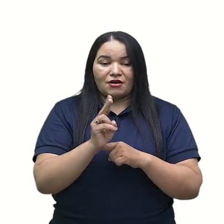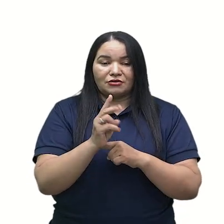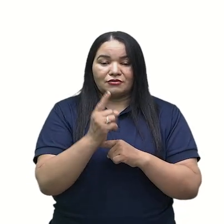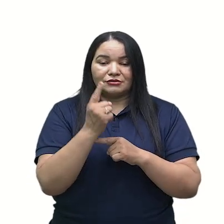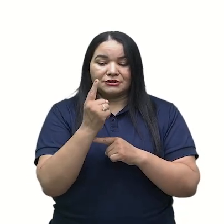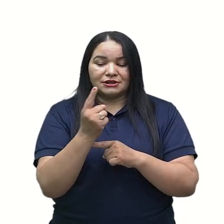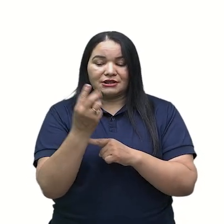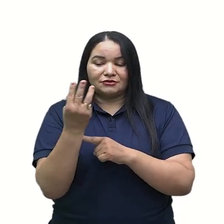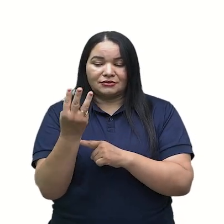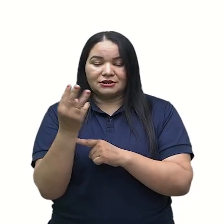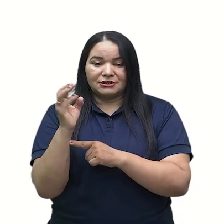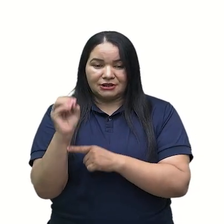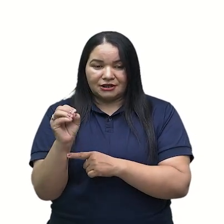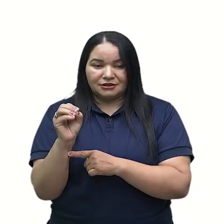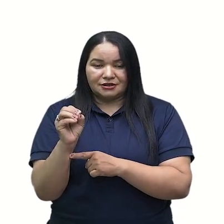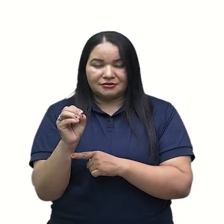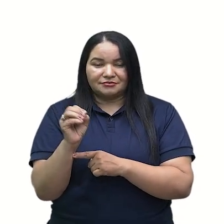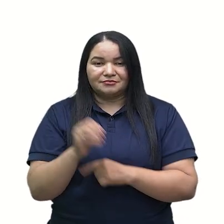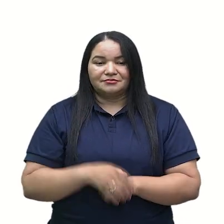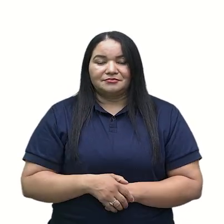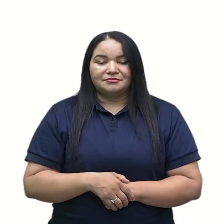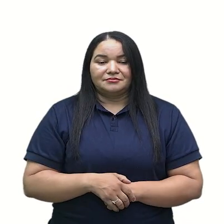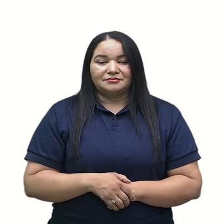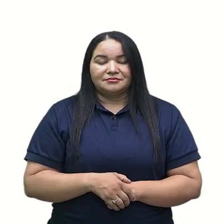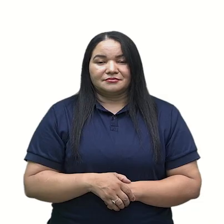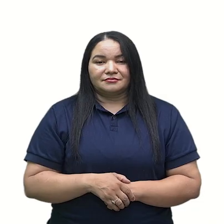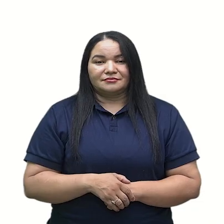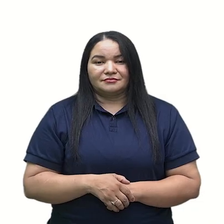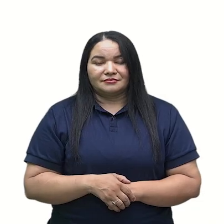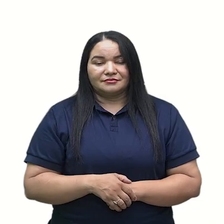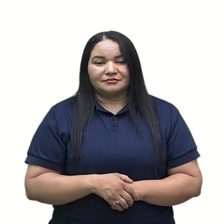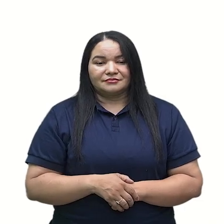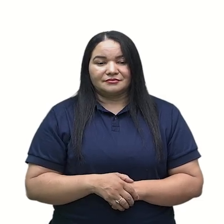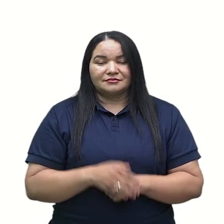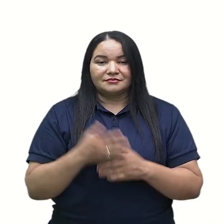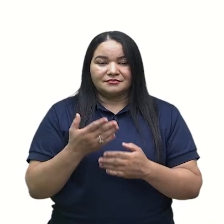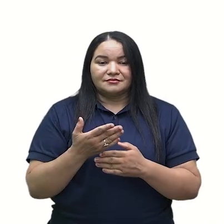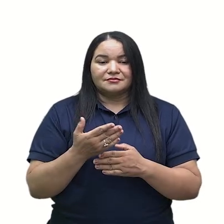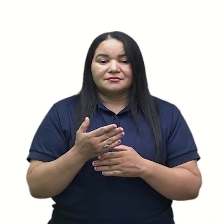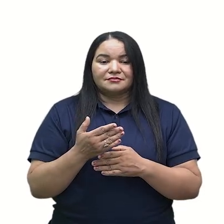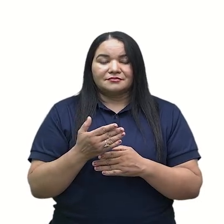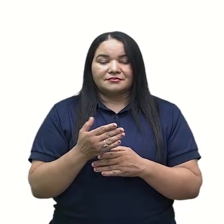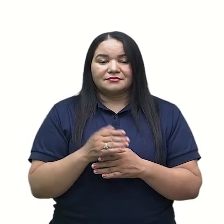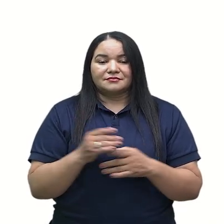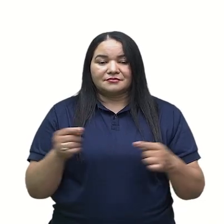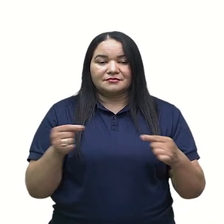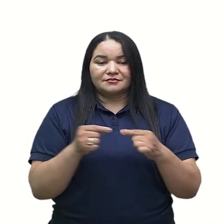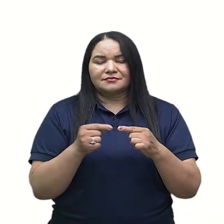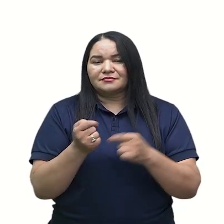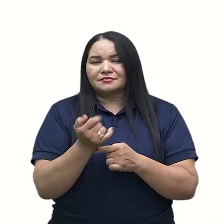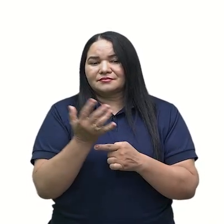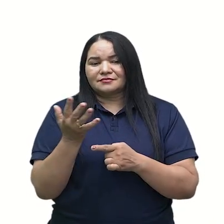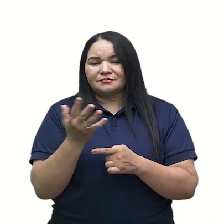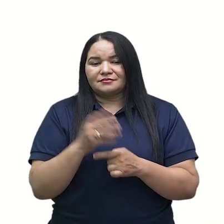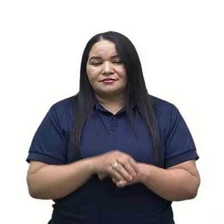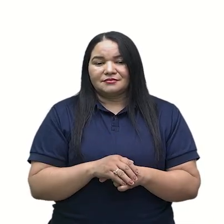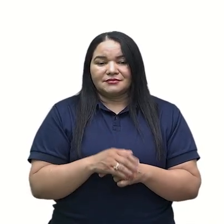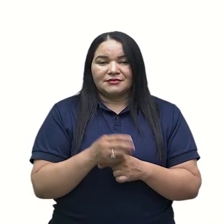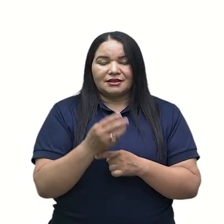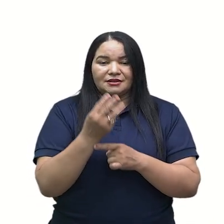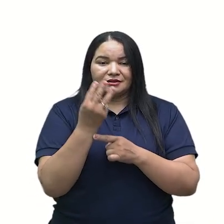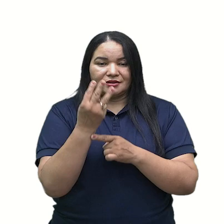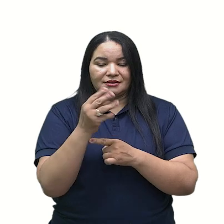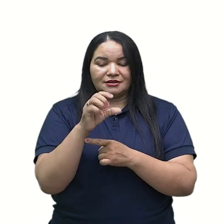é 130. Ou seja, 30% de 130 equivale a